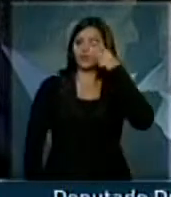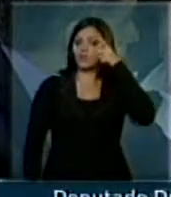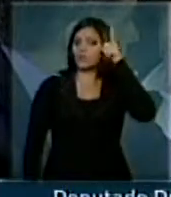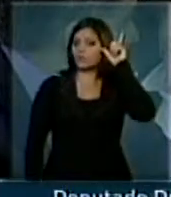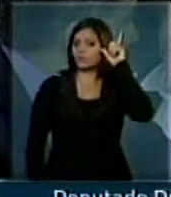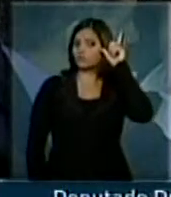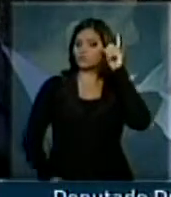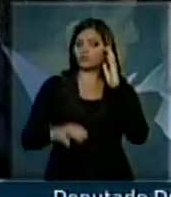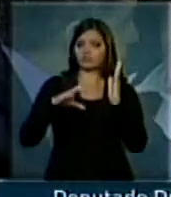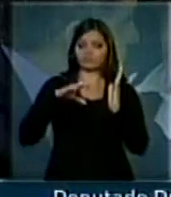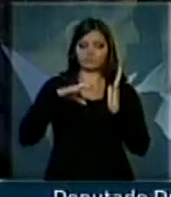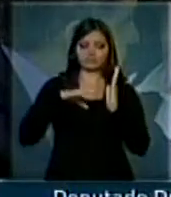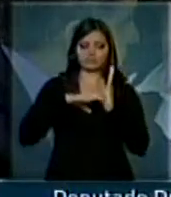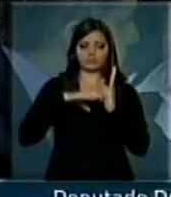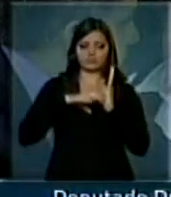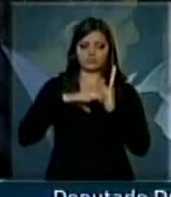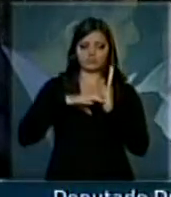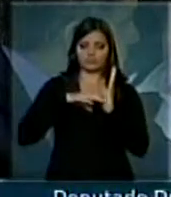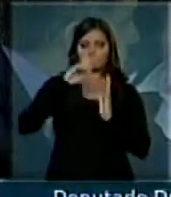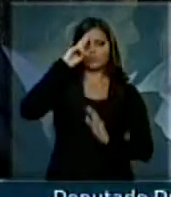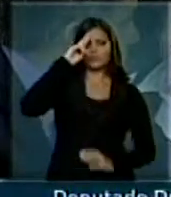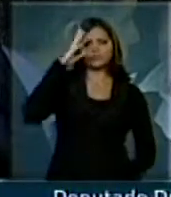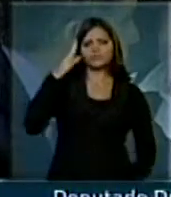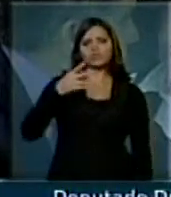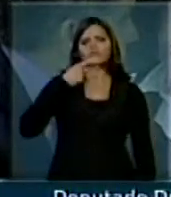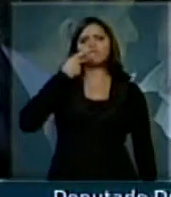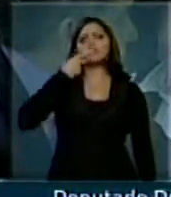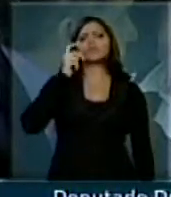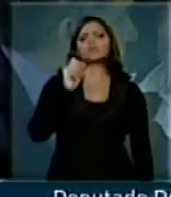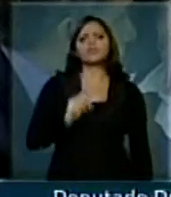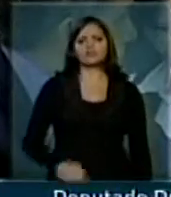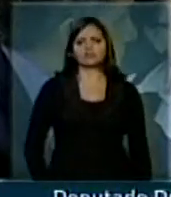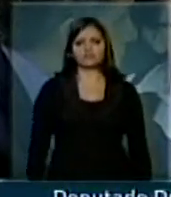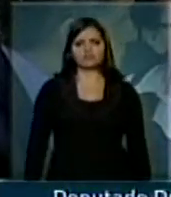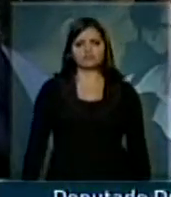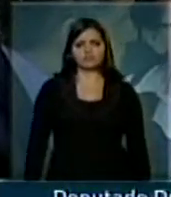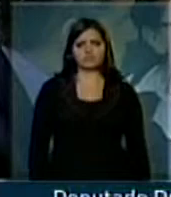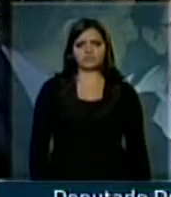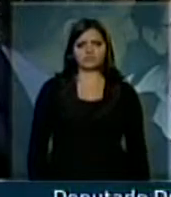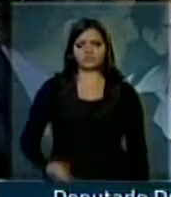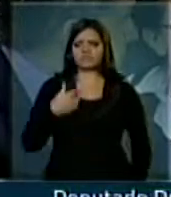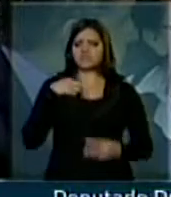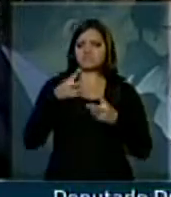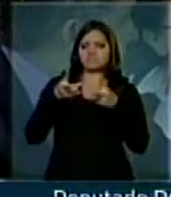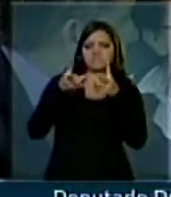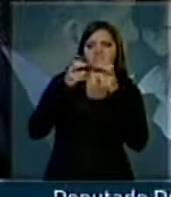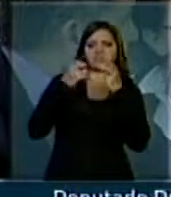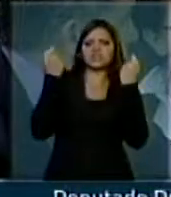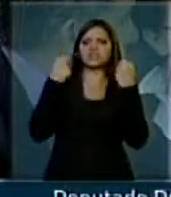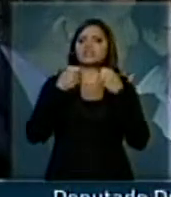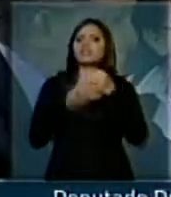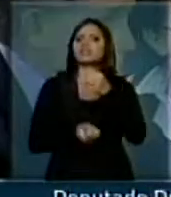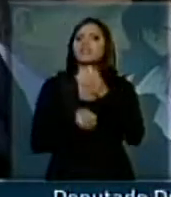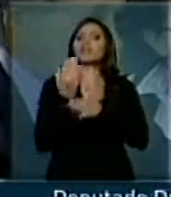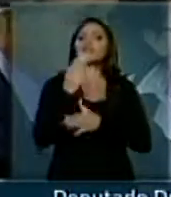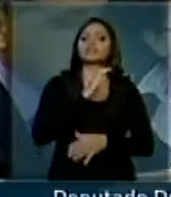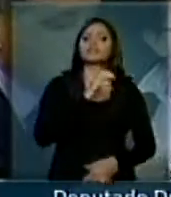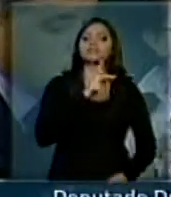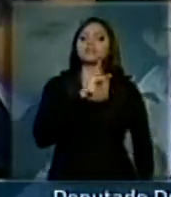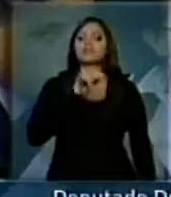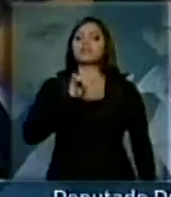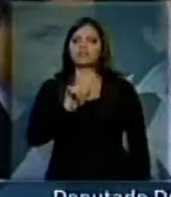ontem, no Senado, Vossa Excelência disse que não vê necessidade de instalação de uma